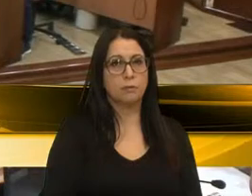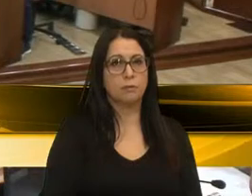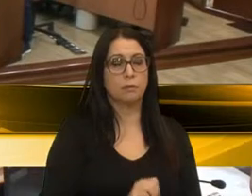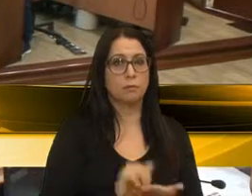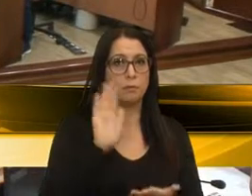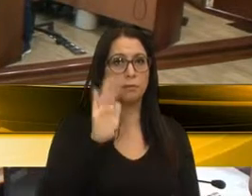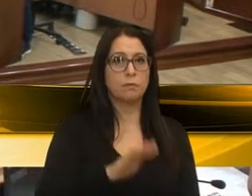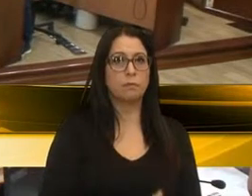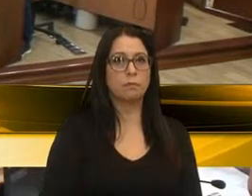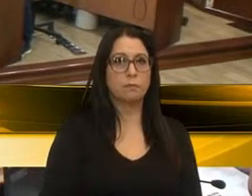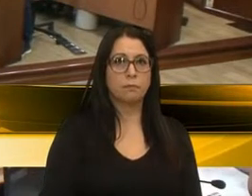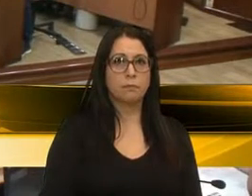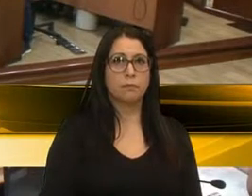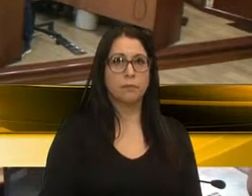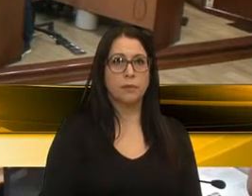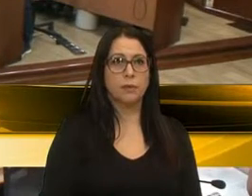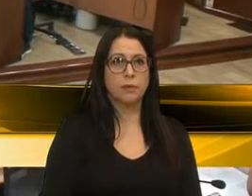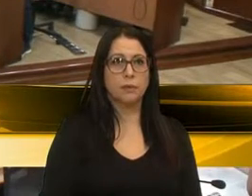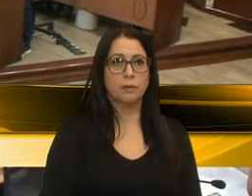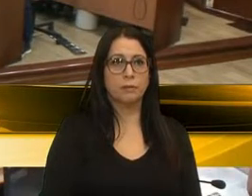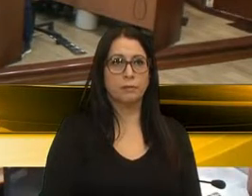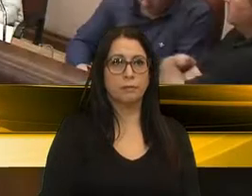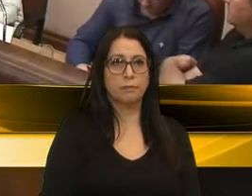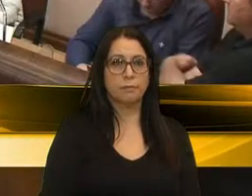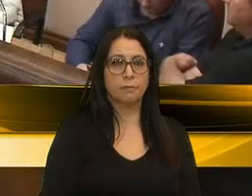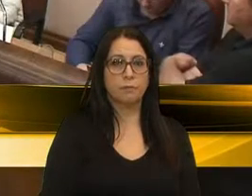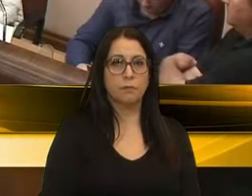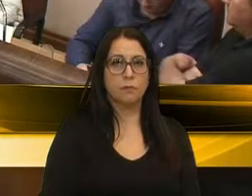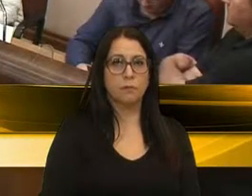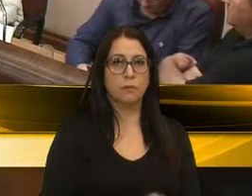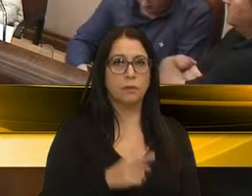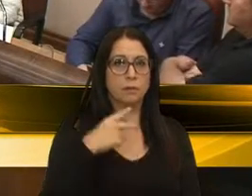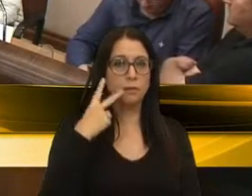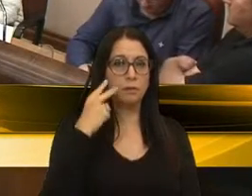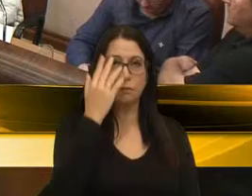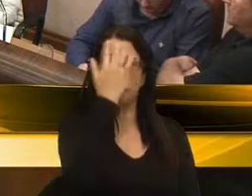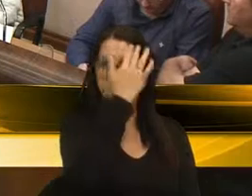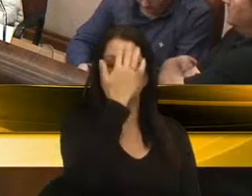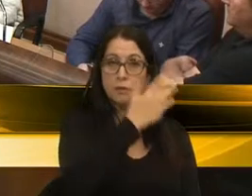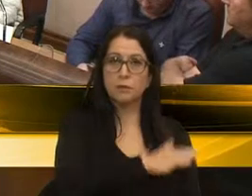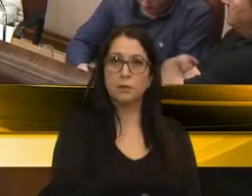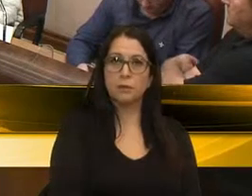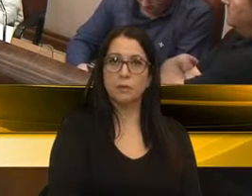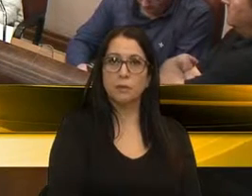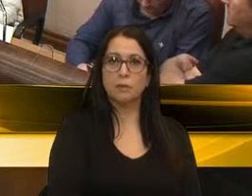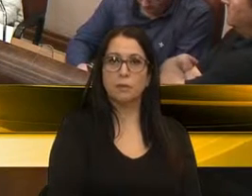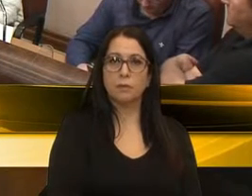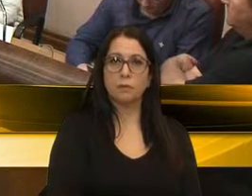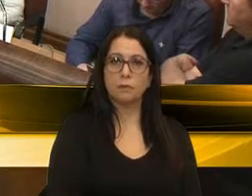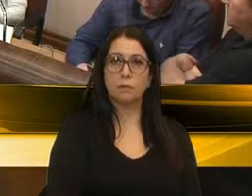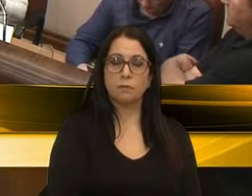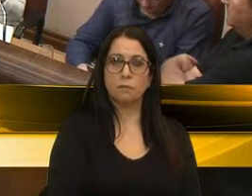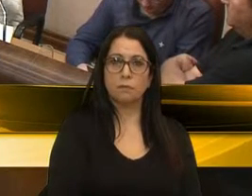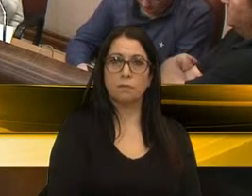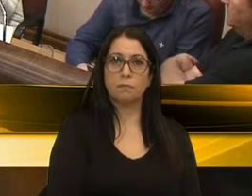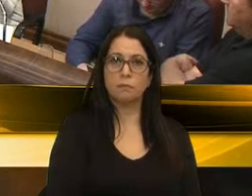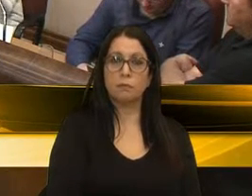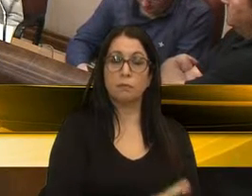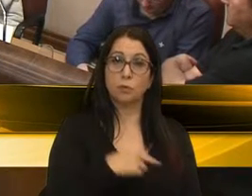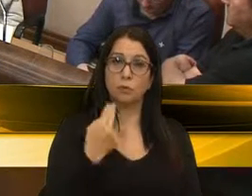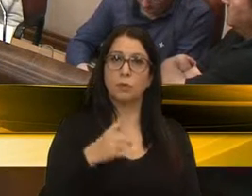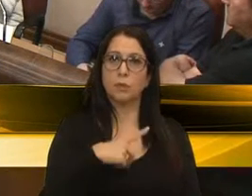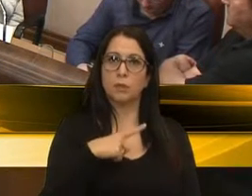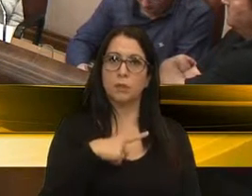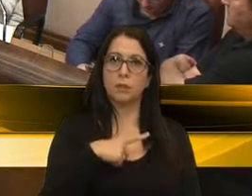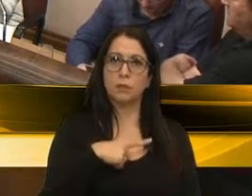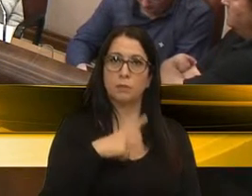Vereador, rapidinho. De imediato, vereador. Bem, vereador Adiló, assim, ó, a gente tem